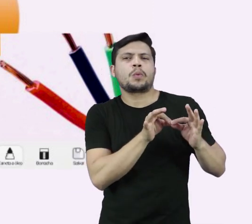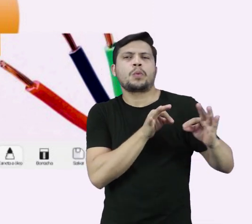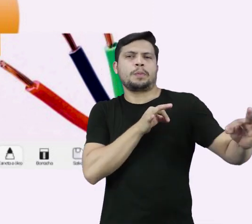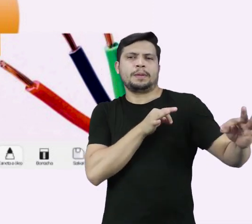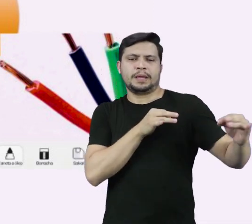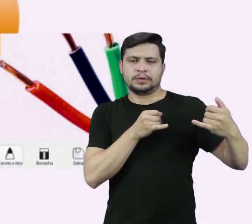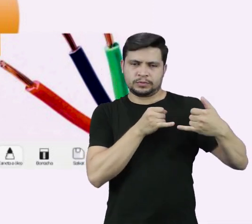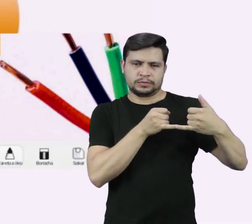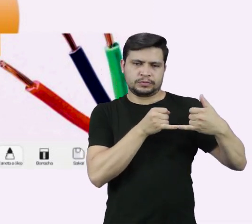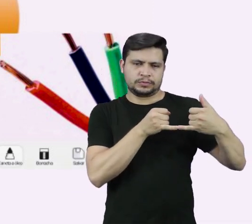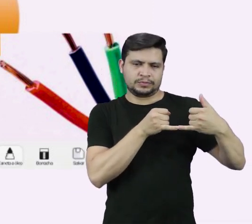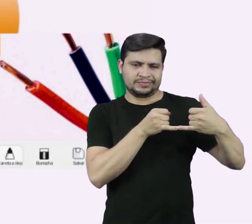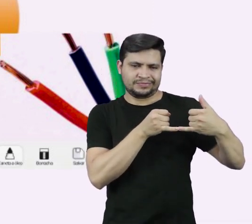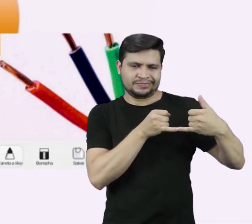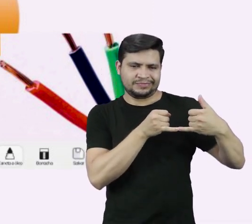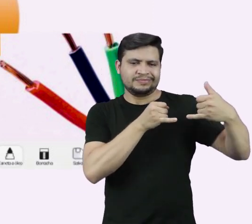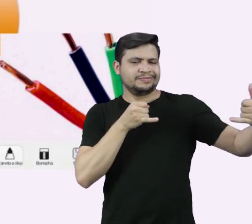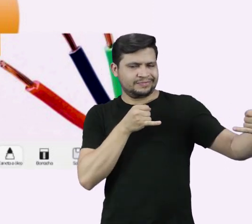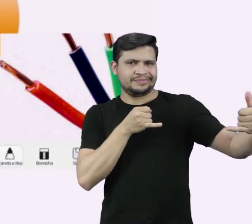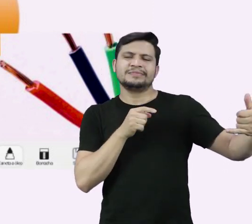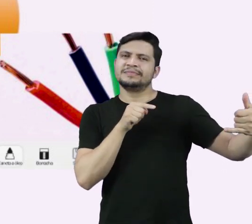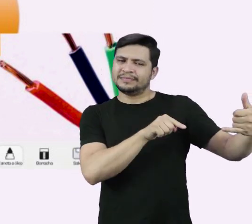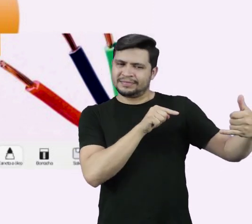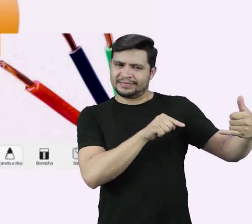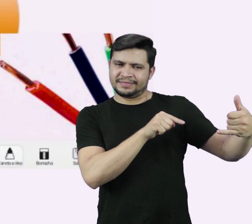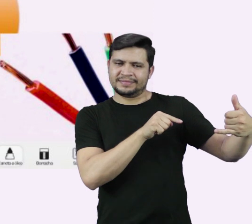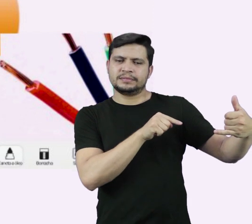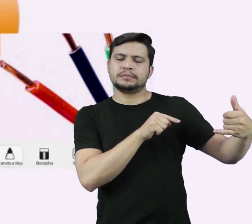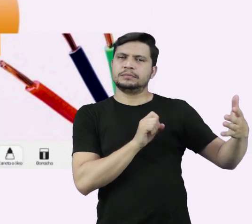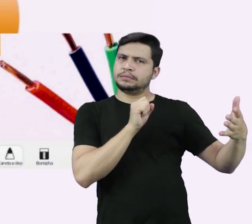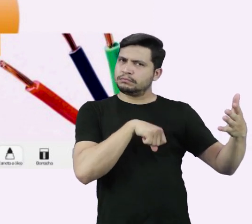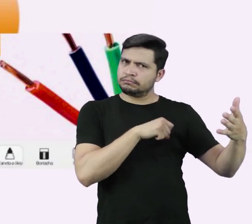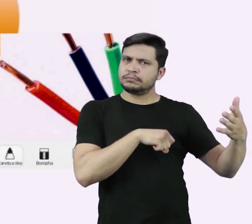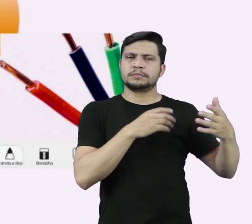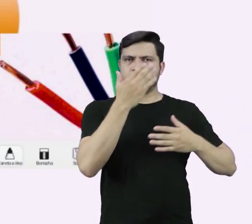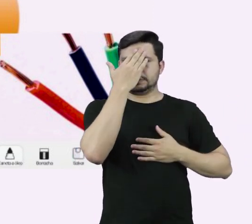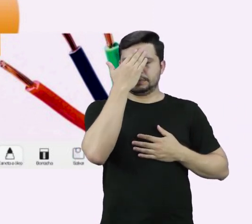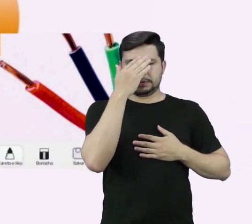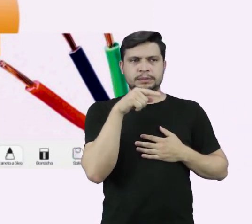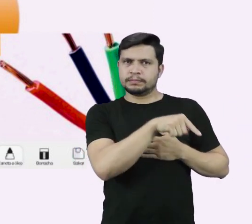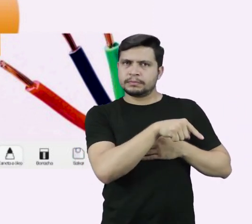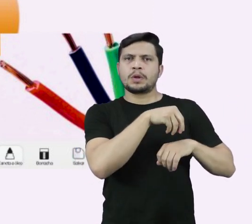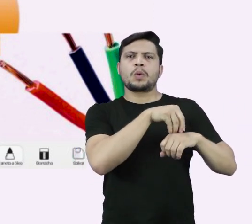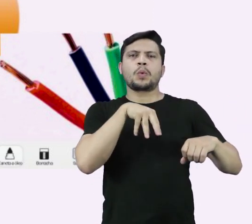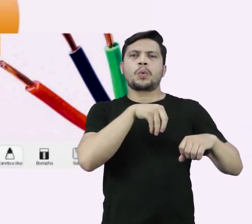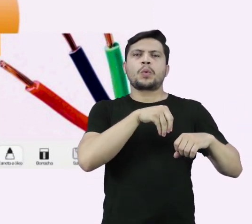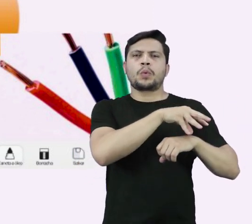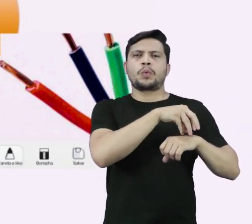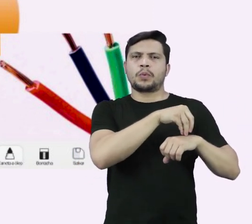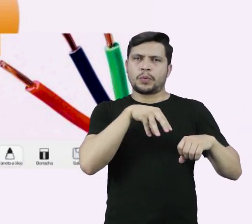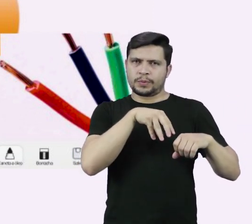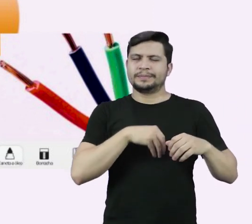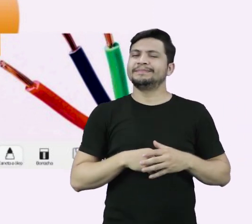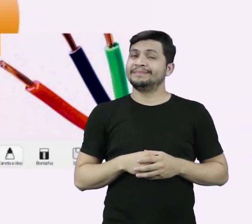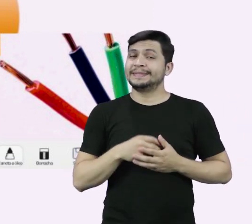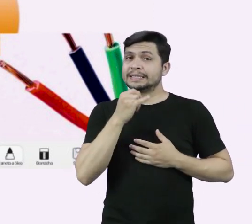de proporcionalidade, o alfa, ele seria proporcional ao comprimento, no caso, do condutor. Ou seja, se eu